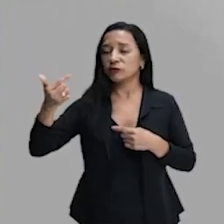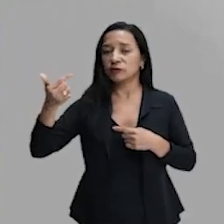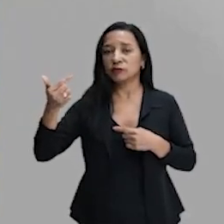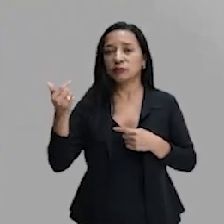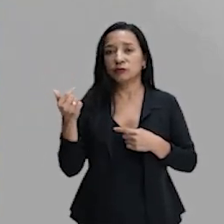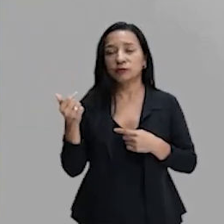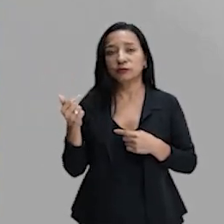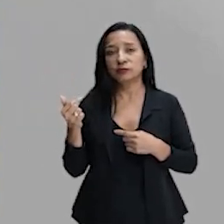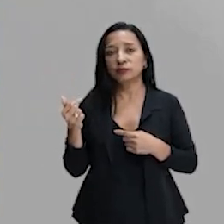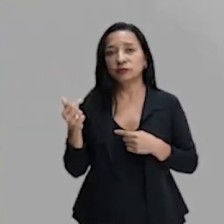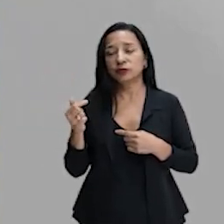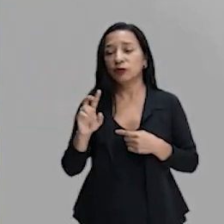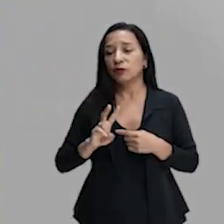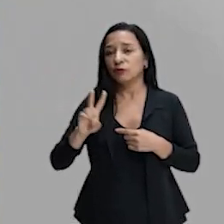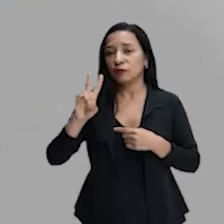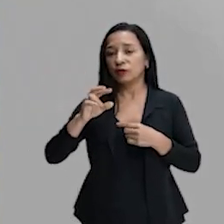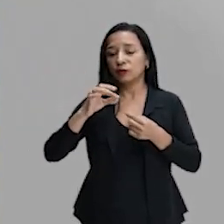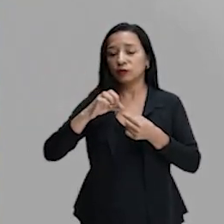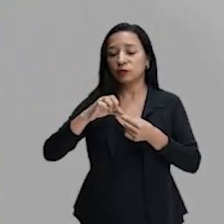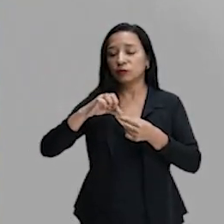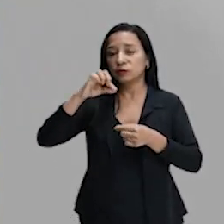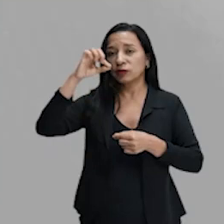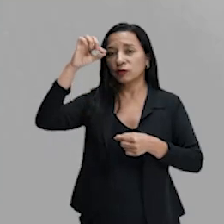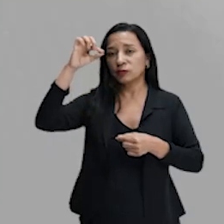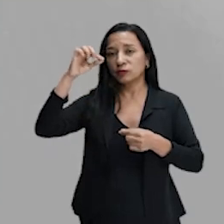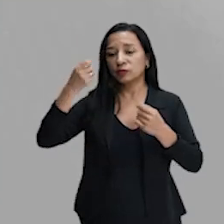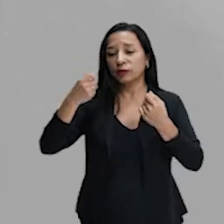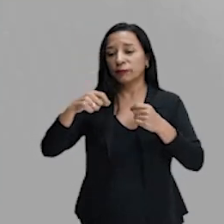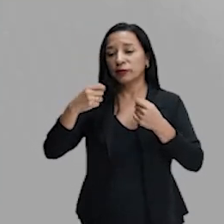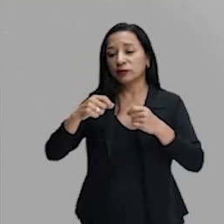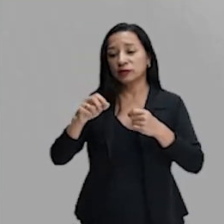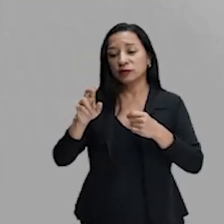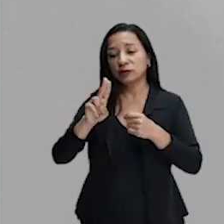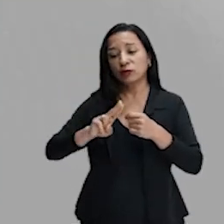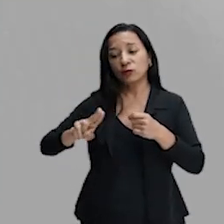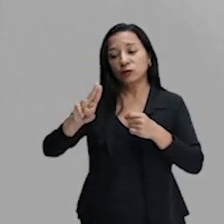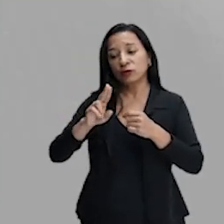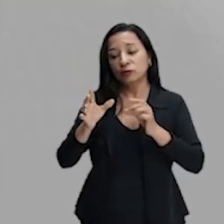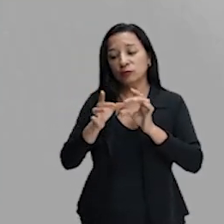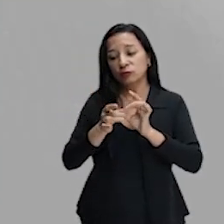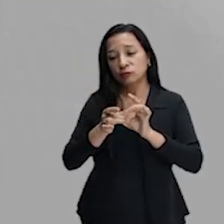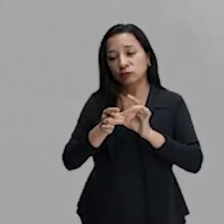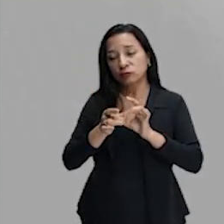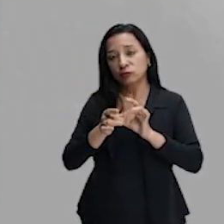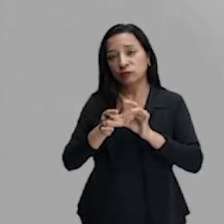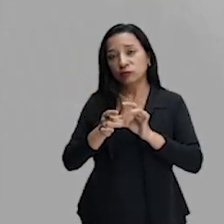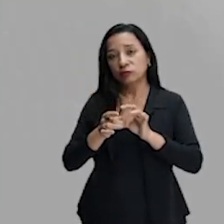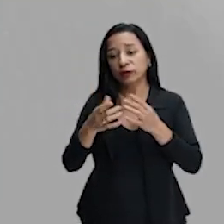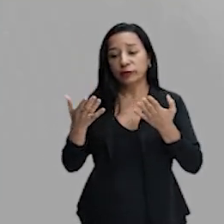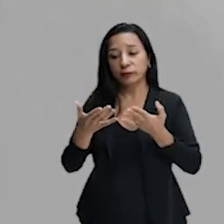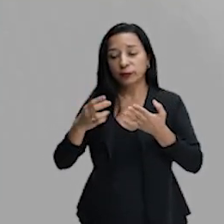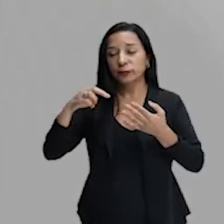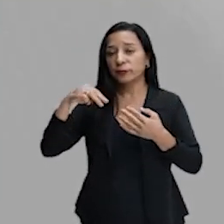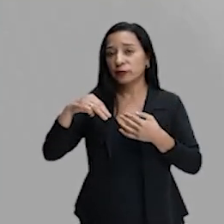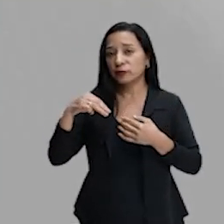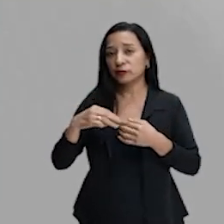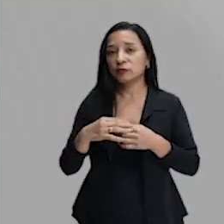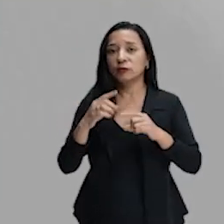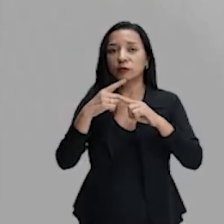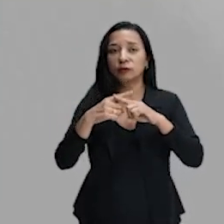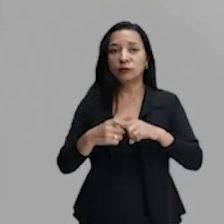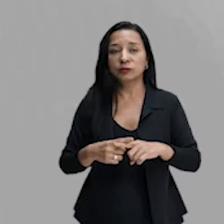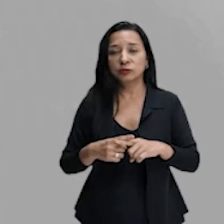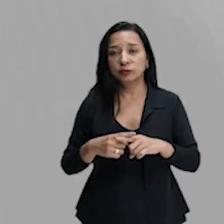então o valor da minha altura ele também tem que estar na mesma unidade no caso aí o metro Então você vai multiplicar isso aqui ó